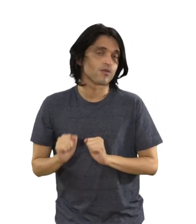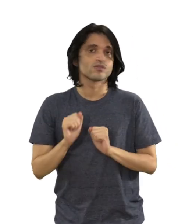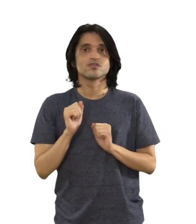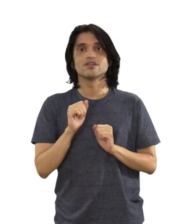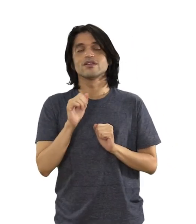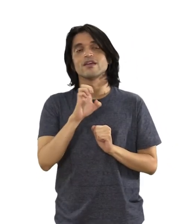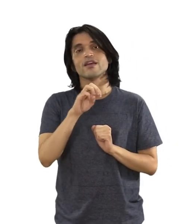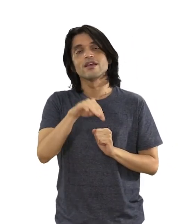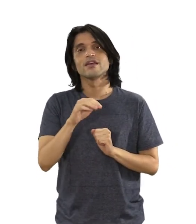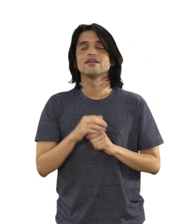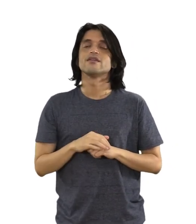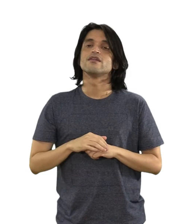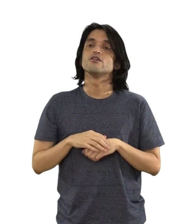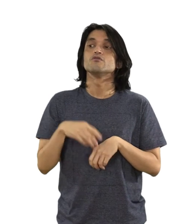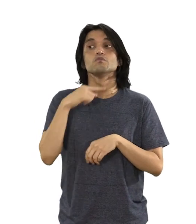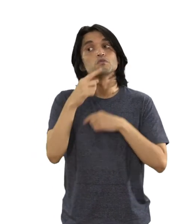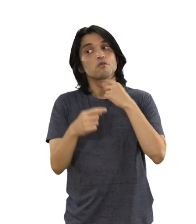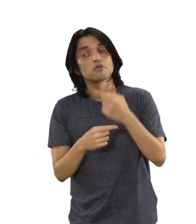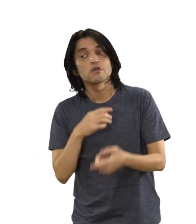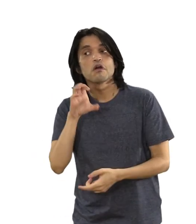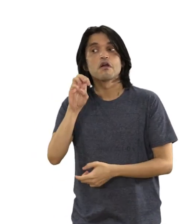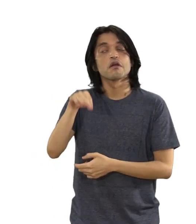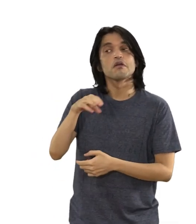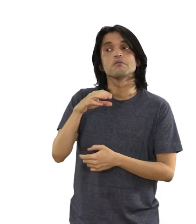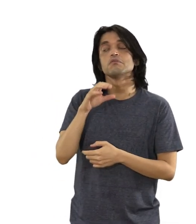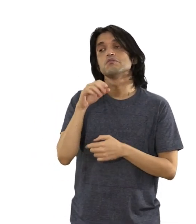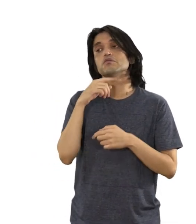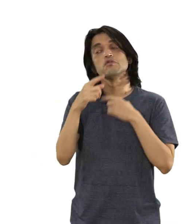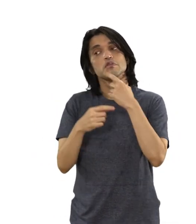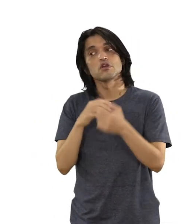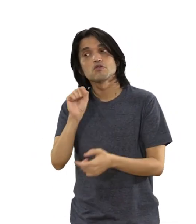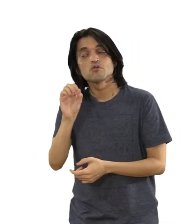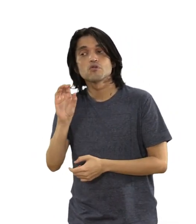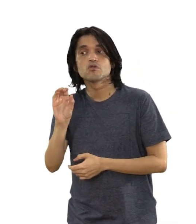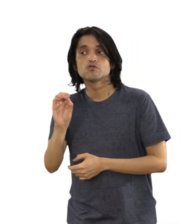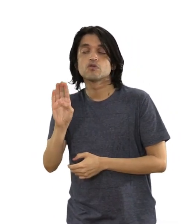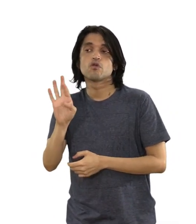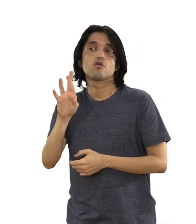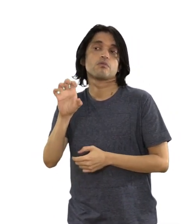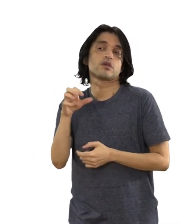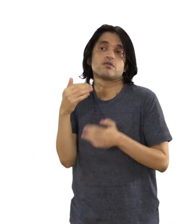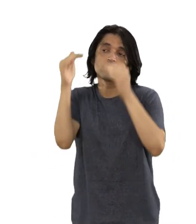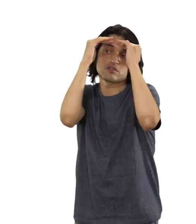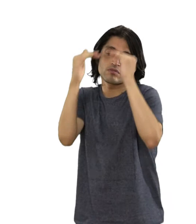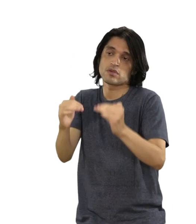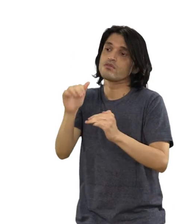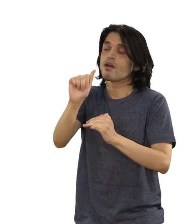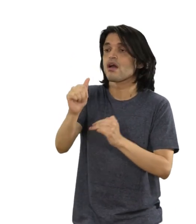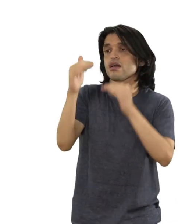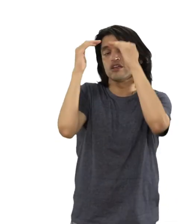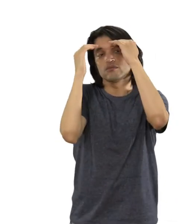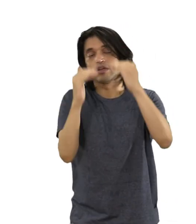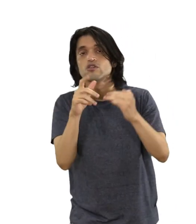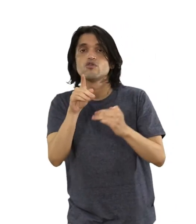para. Dúvida em, dúvida sobre, dúvida acerca de. Respeito a, respeito com, respeito